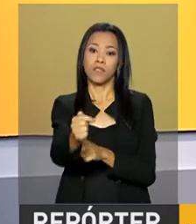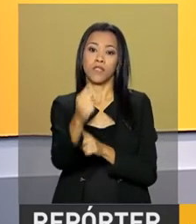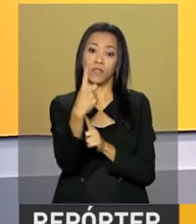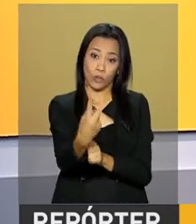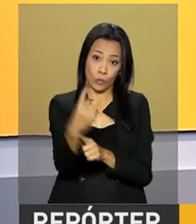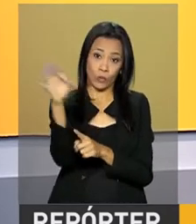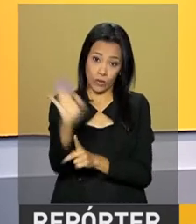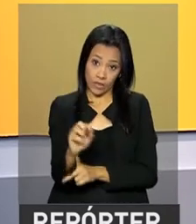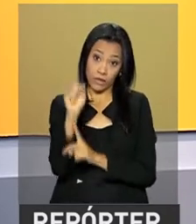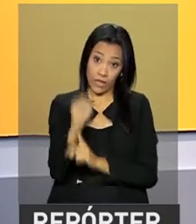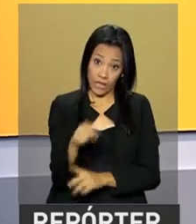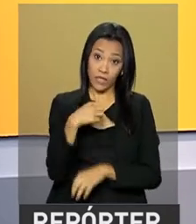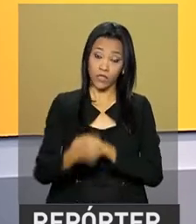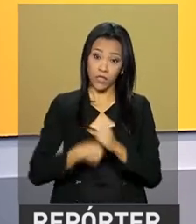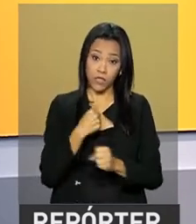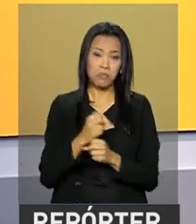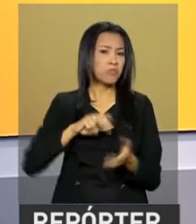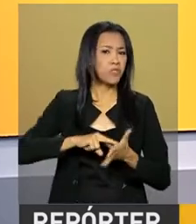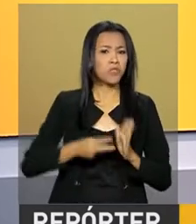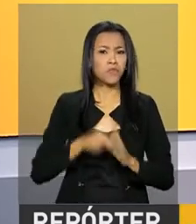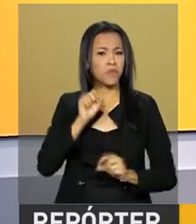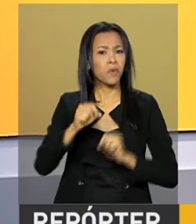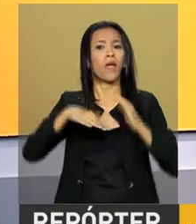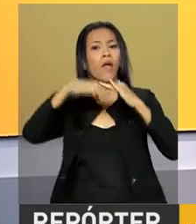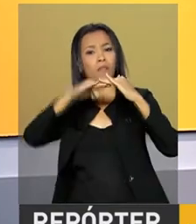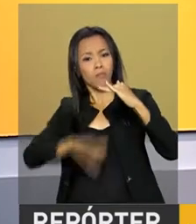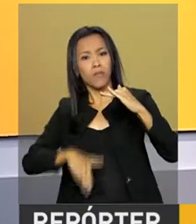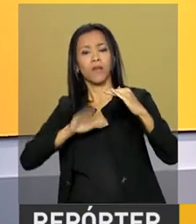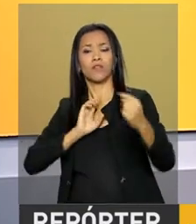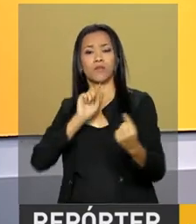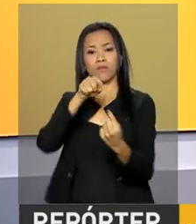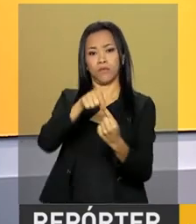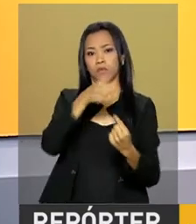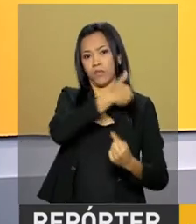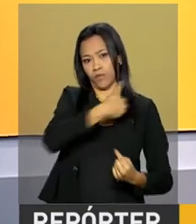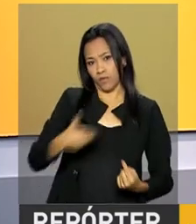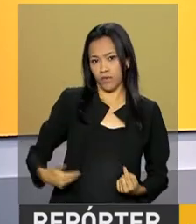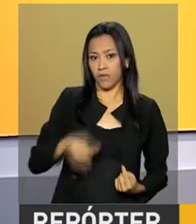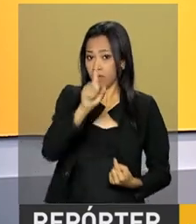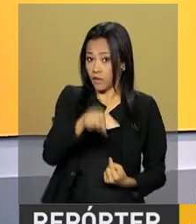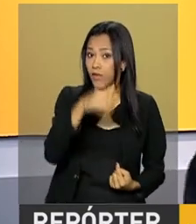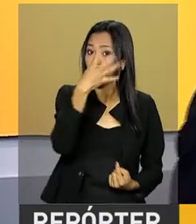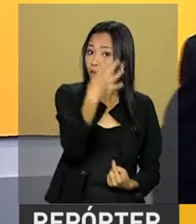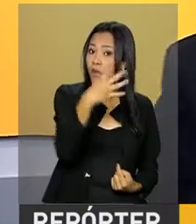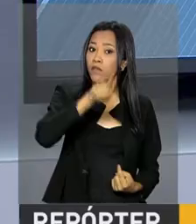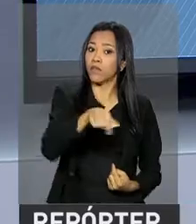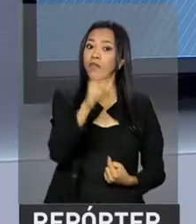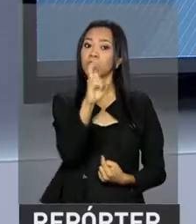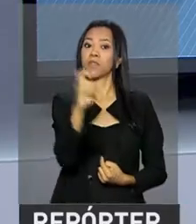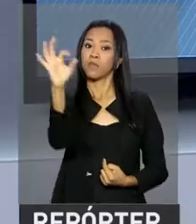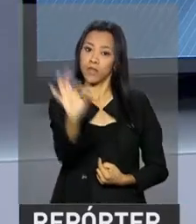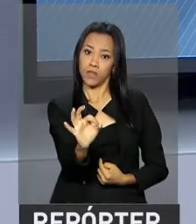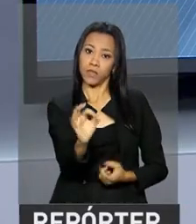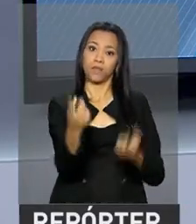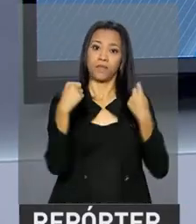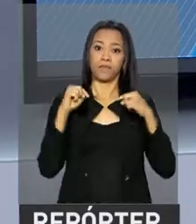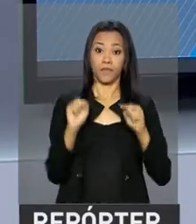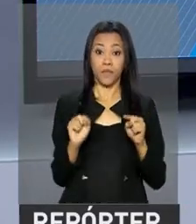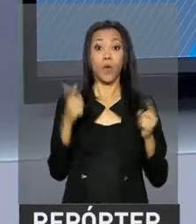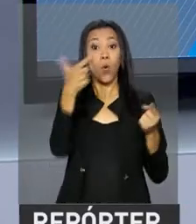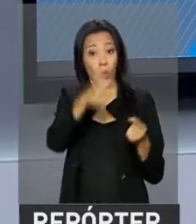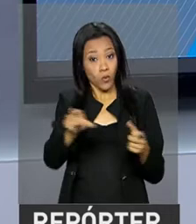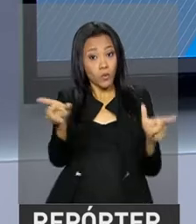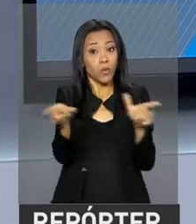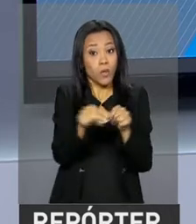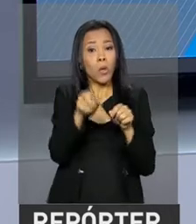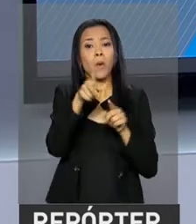3,71% este ano, ou seja, bem abaixo do centro da meta, que é de 4,5%. Para o Produto Interno Bruto,